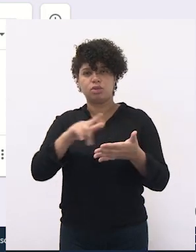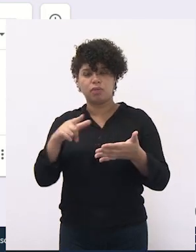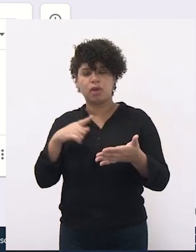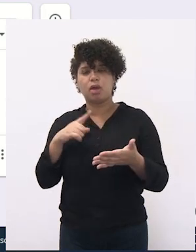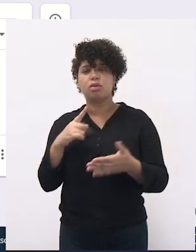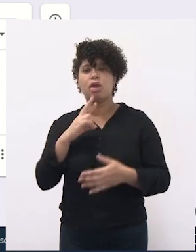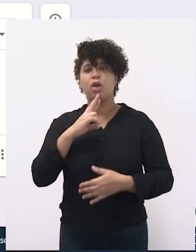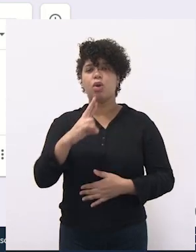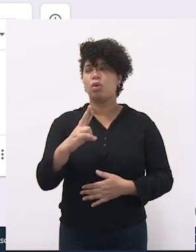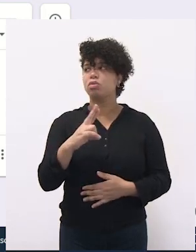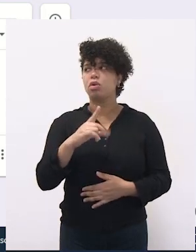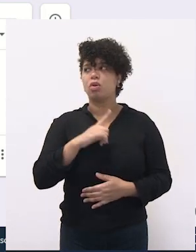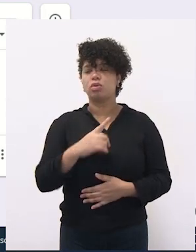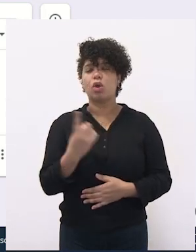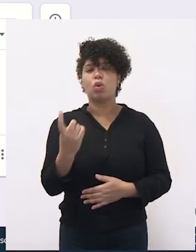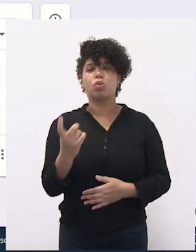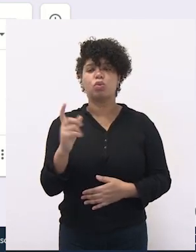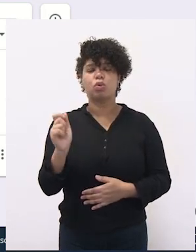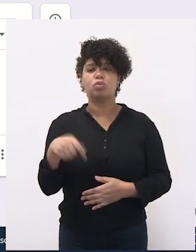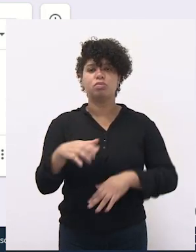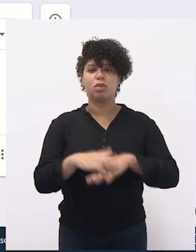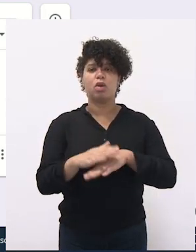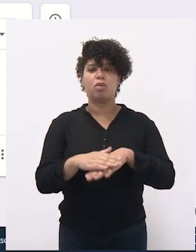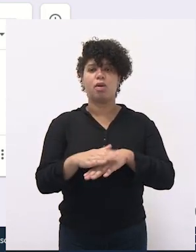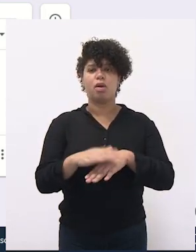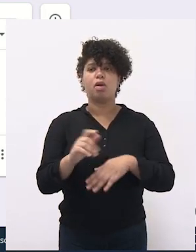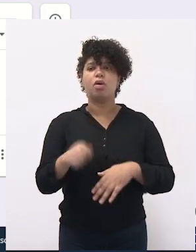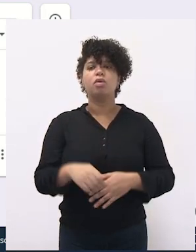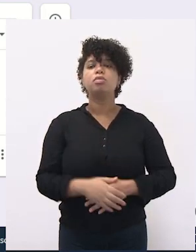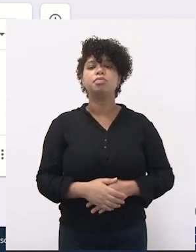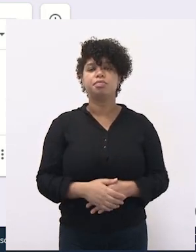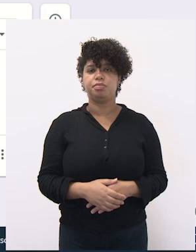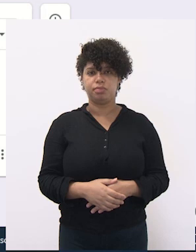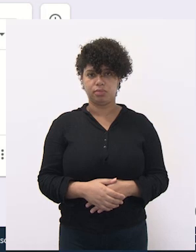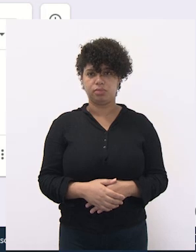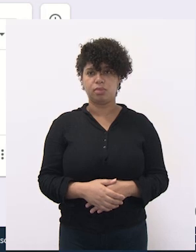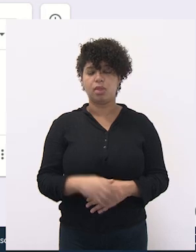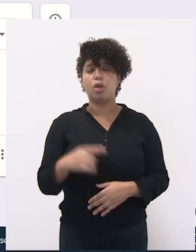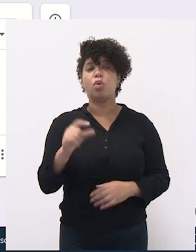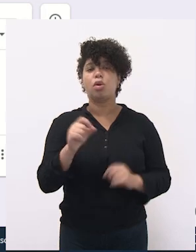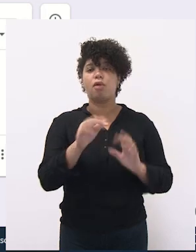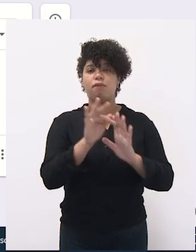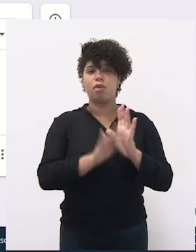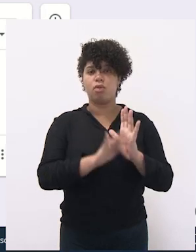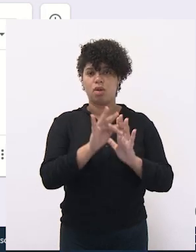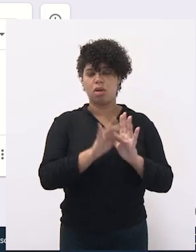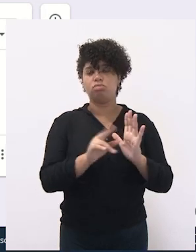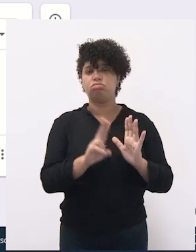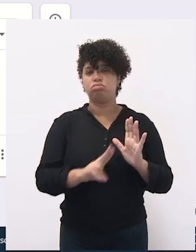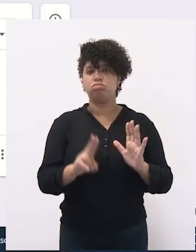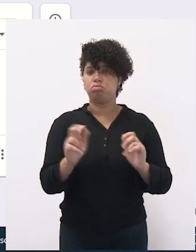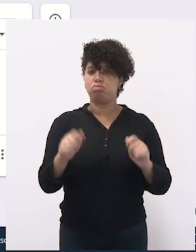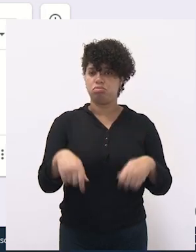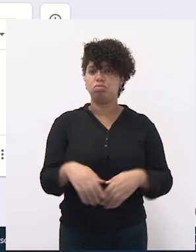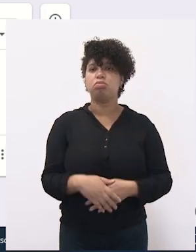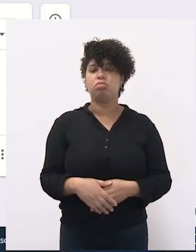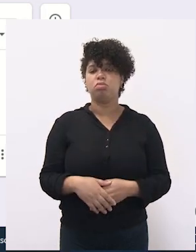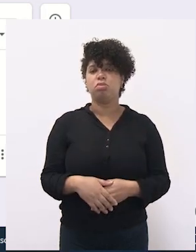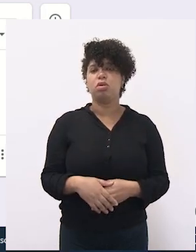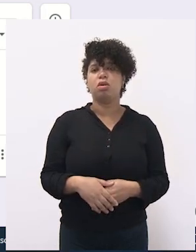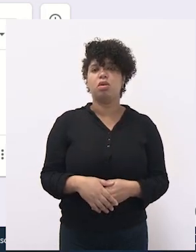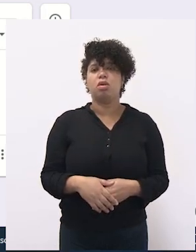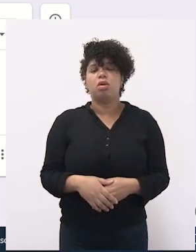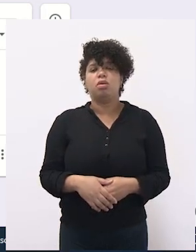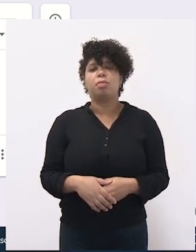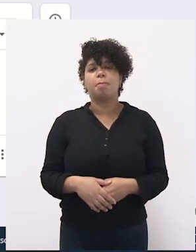o resultado único. A gente pode trabalhar com a questão dos formulários, né? Eu acho que o formulário deve